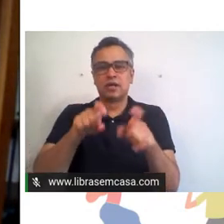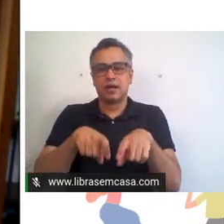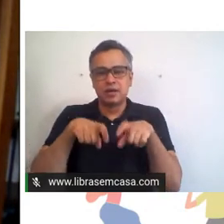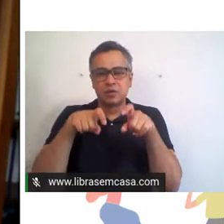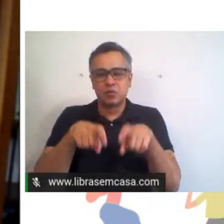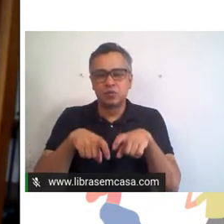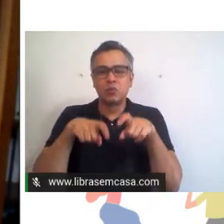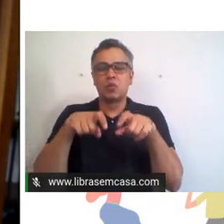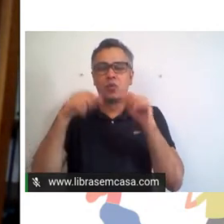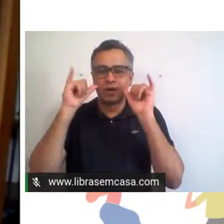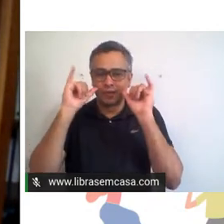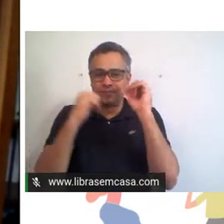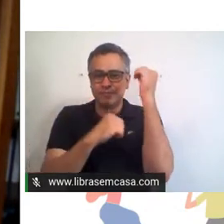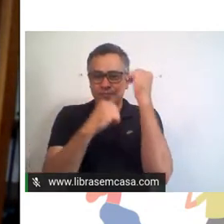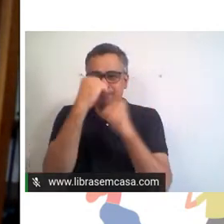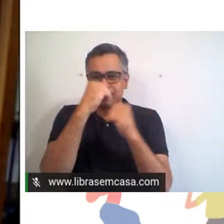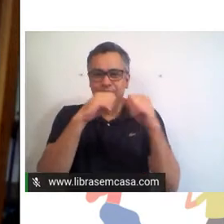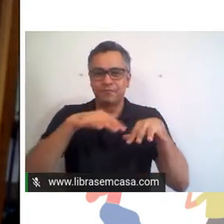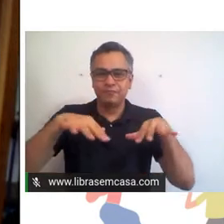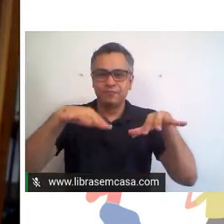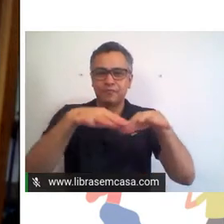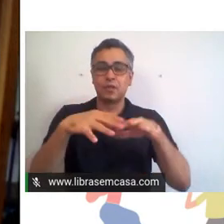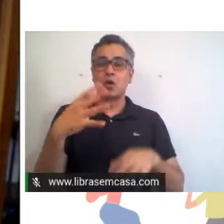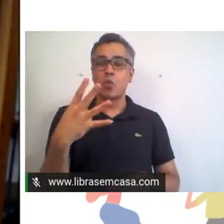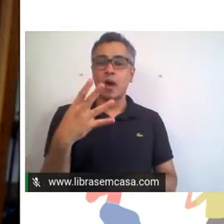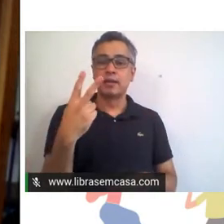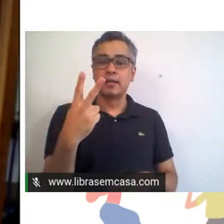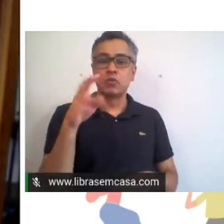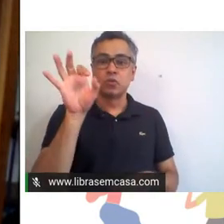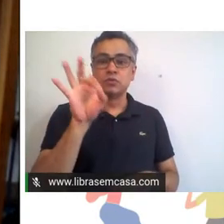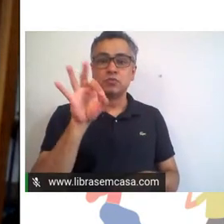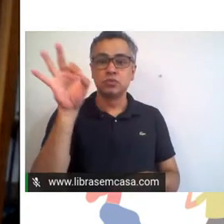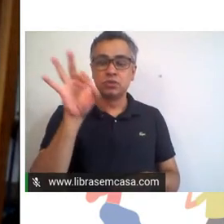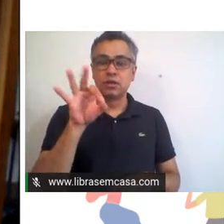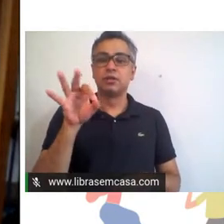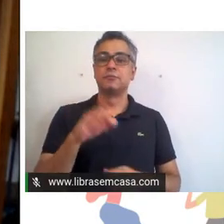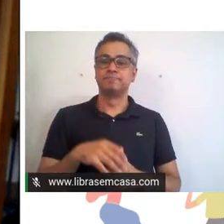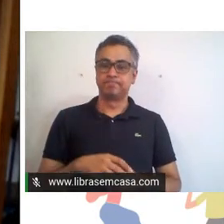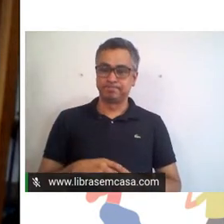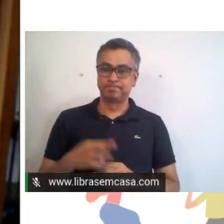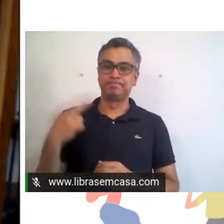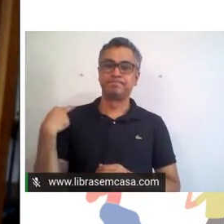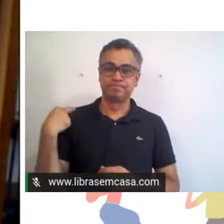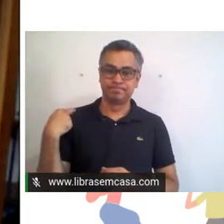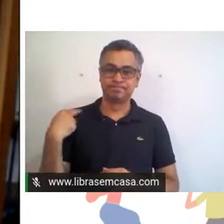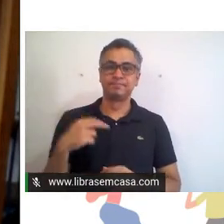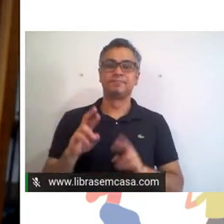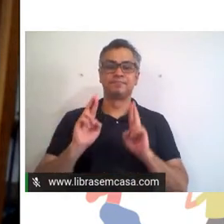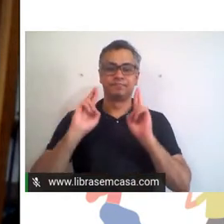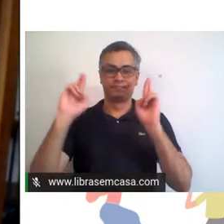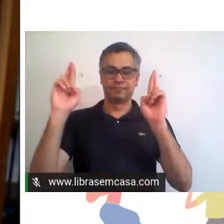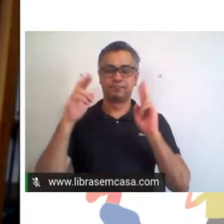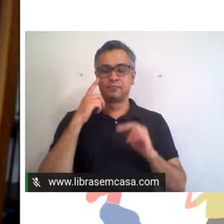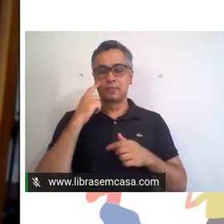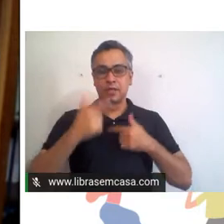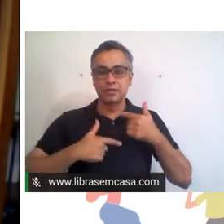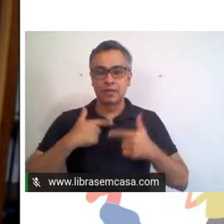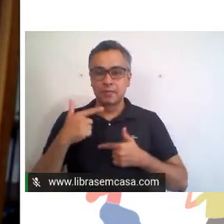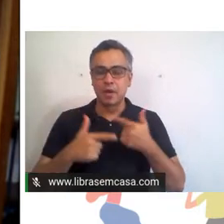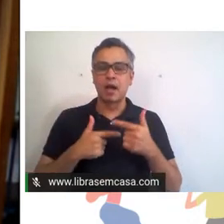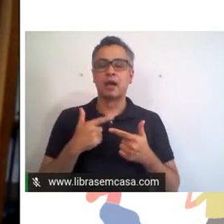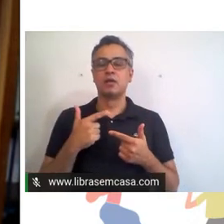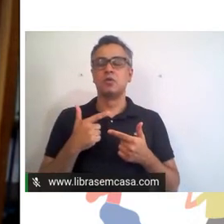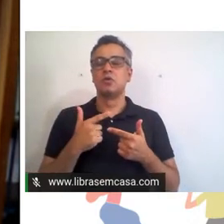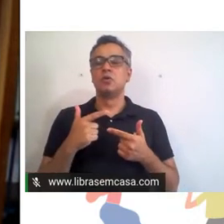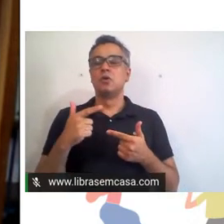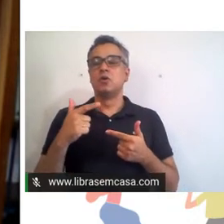por 42% das emissões. E a atividade agropecuária em si, com emissão de metano,